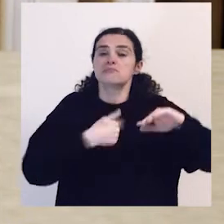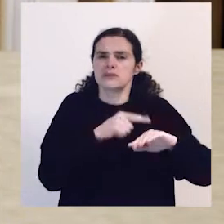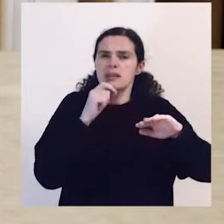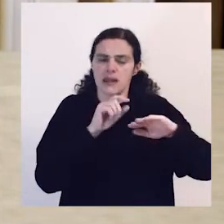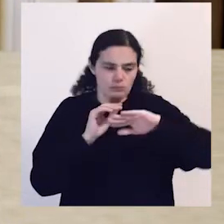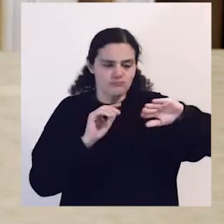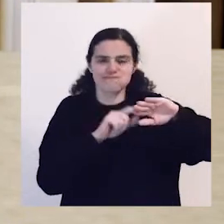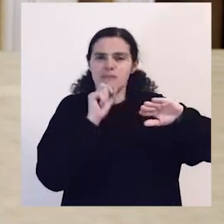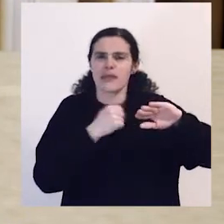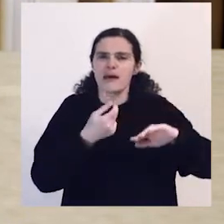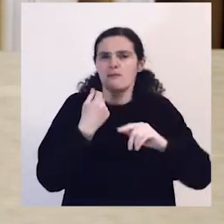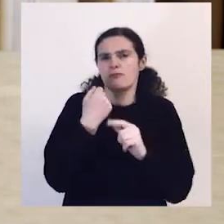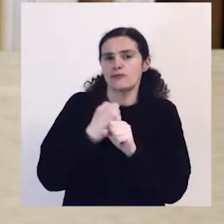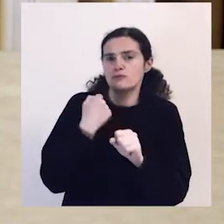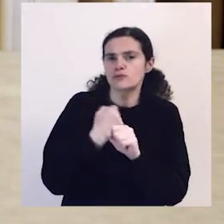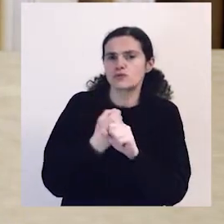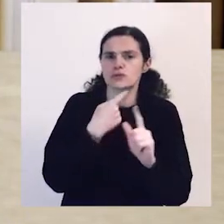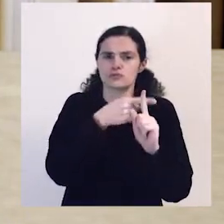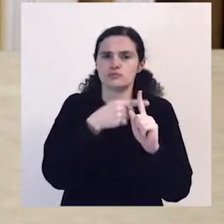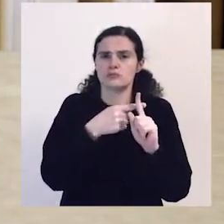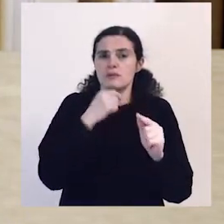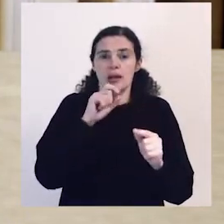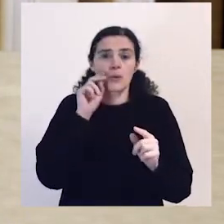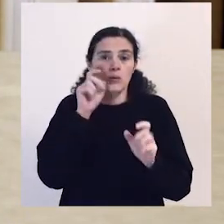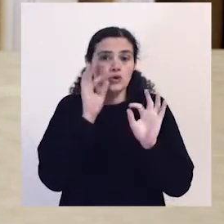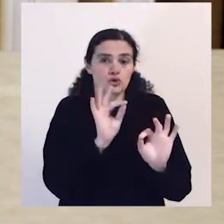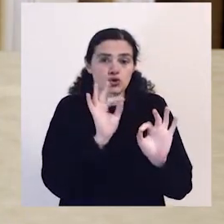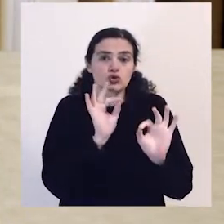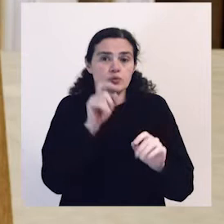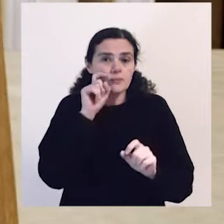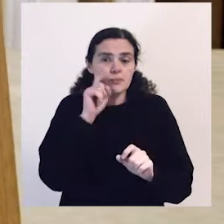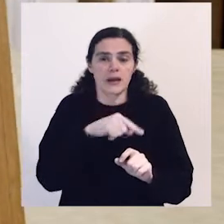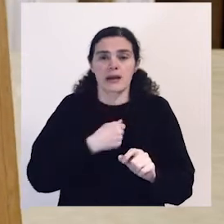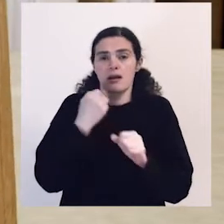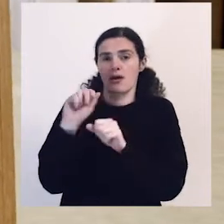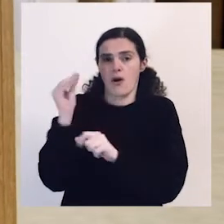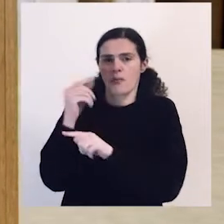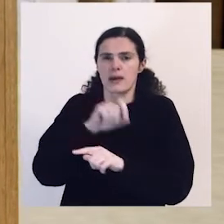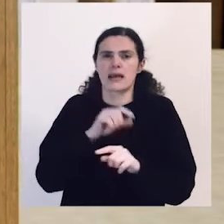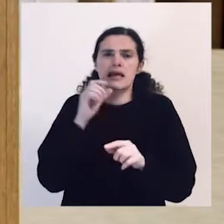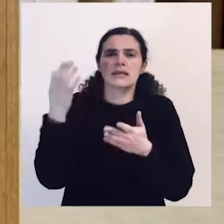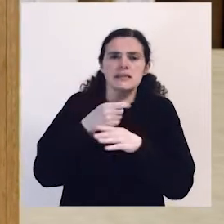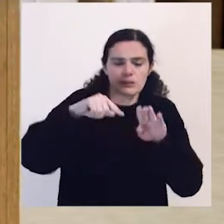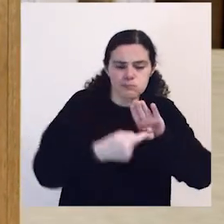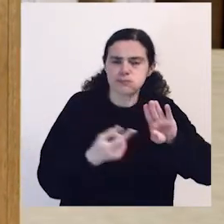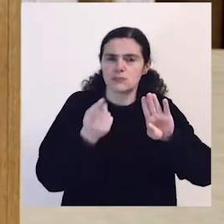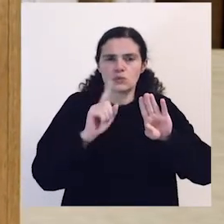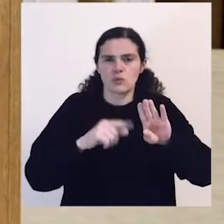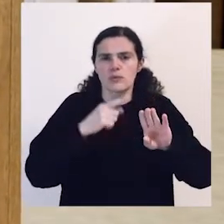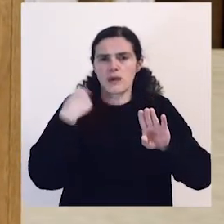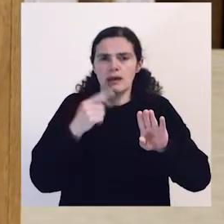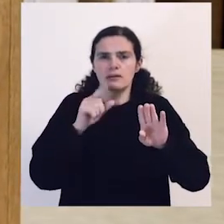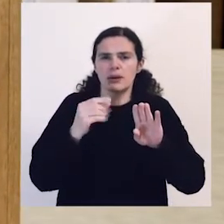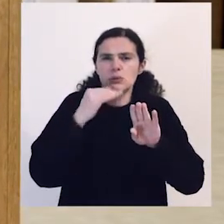acaba por ter várias funções que são benéficas para a preservação da obra. Por um lado, impede a entrada de insetos, poeira,